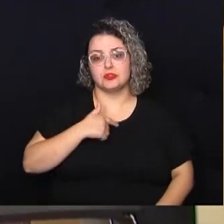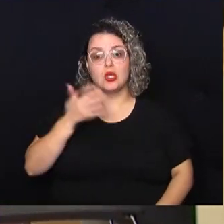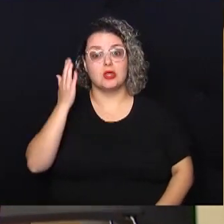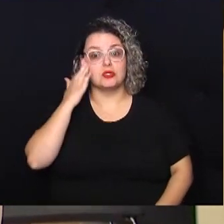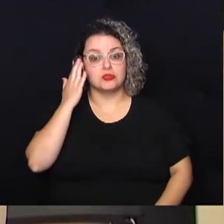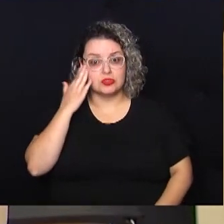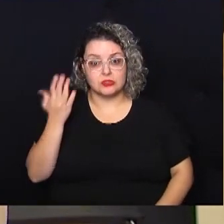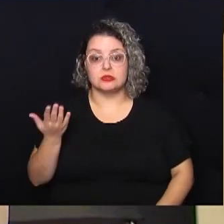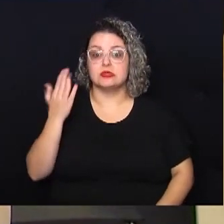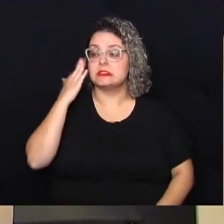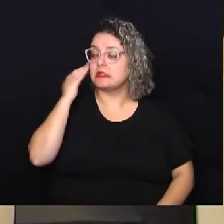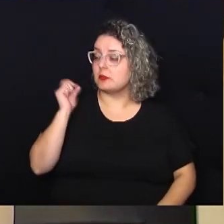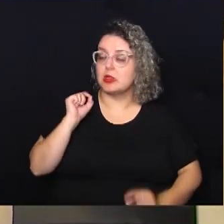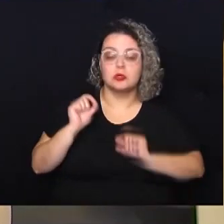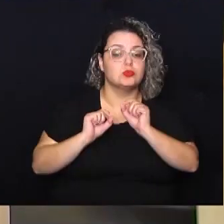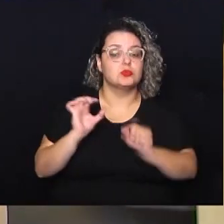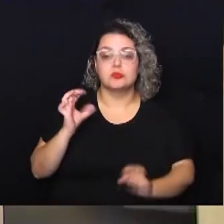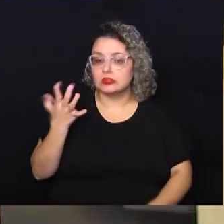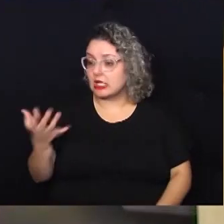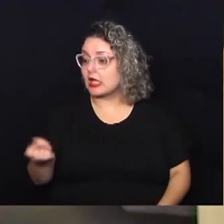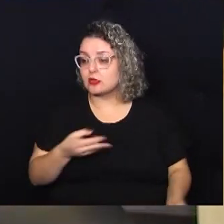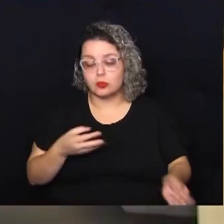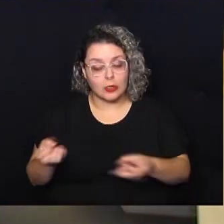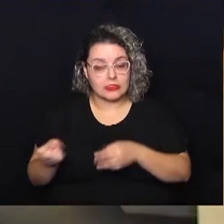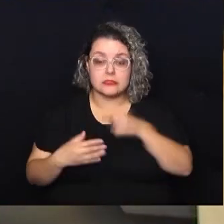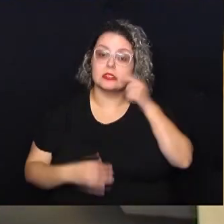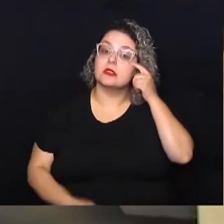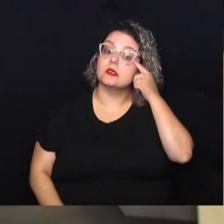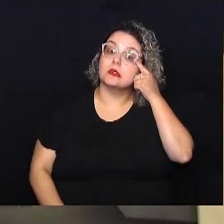de tudo que está acontecendo, a gente